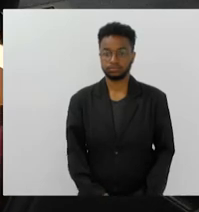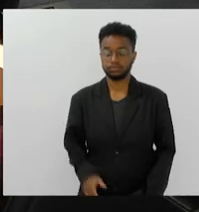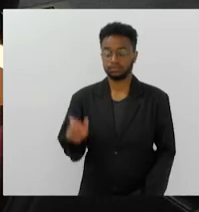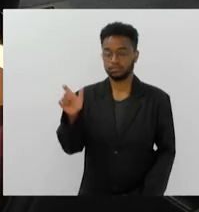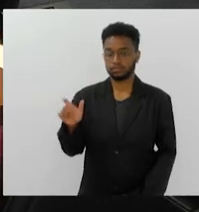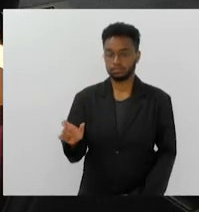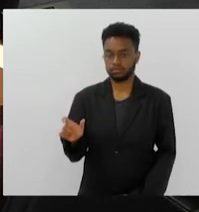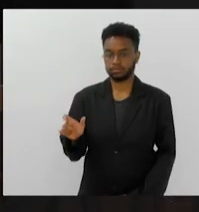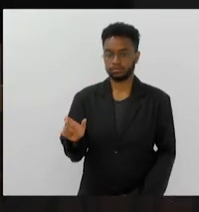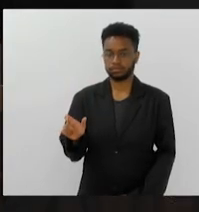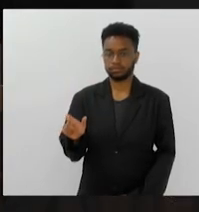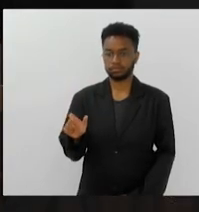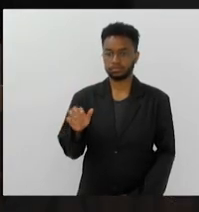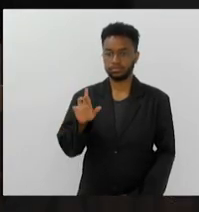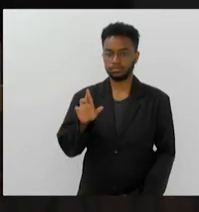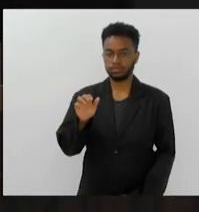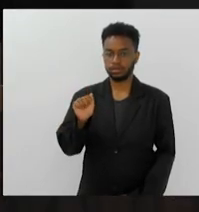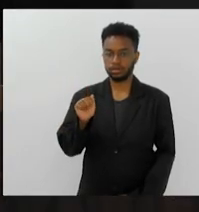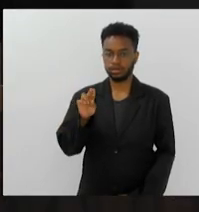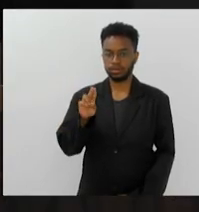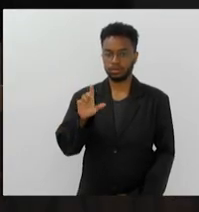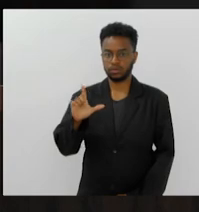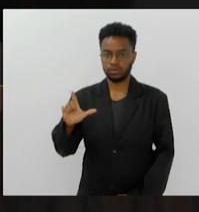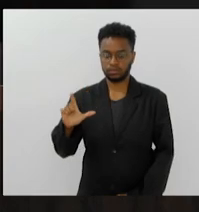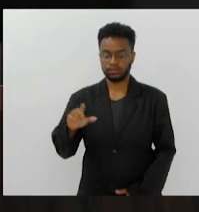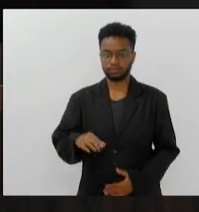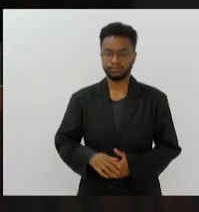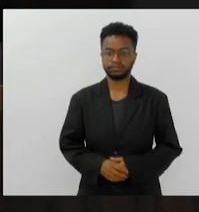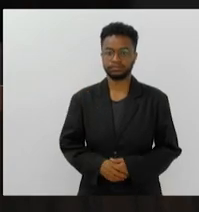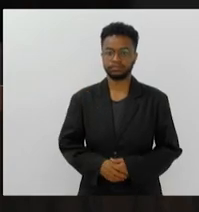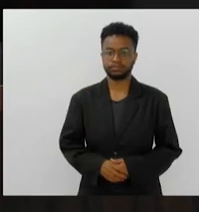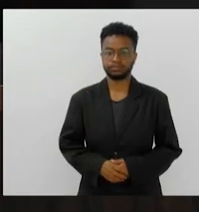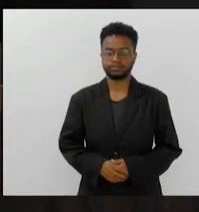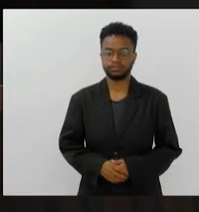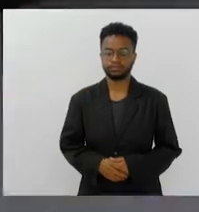Doutor Raul Casanova Júnior.